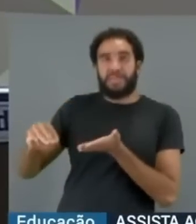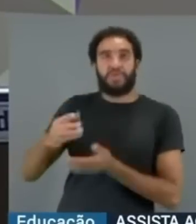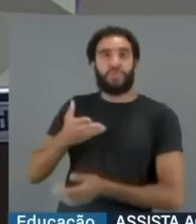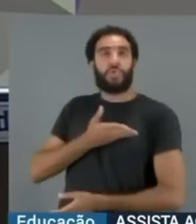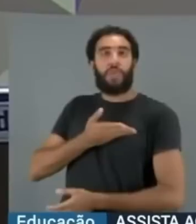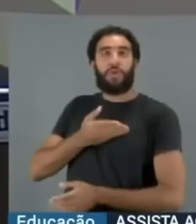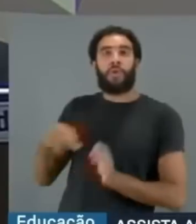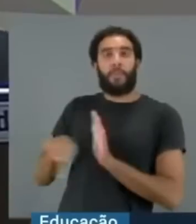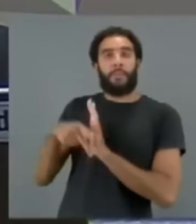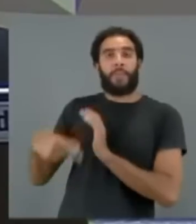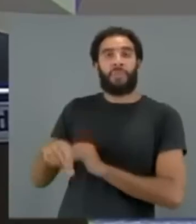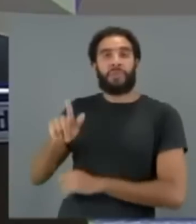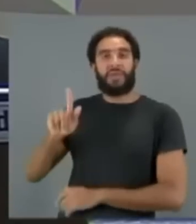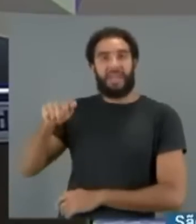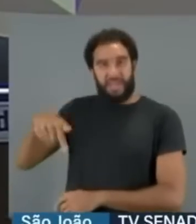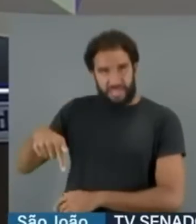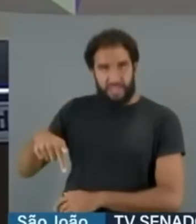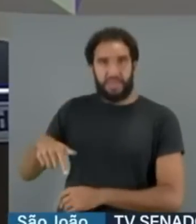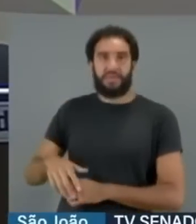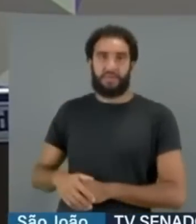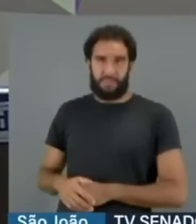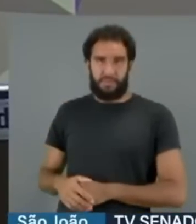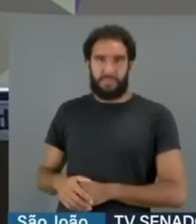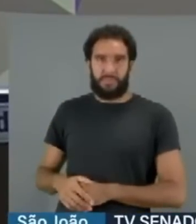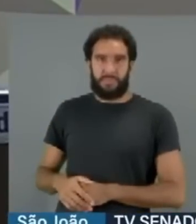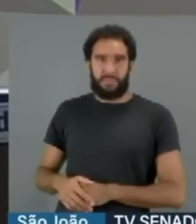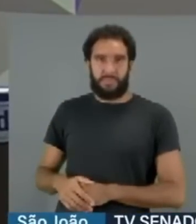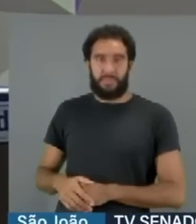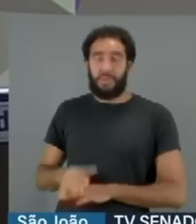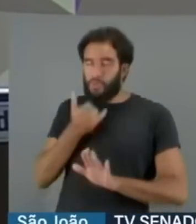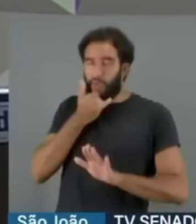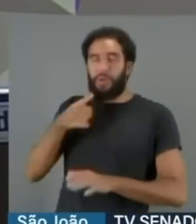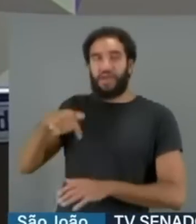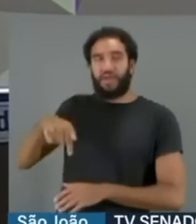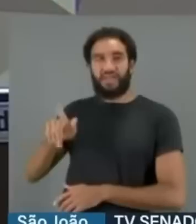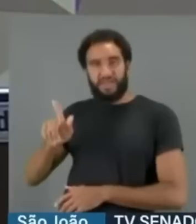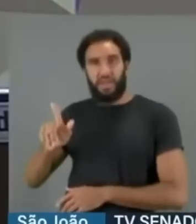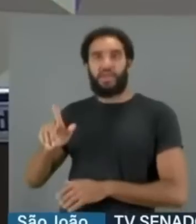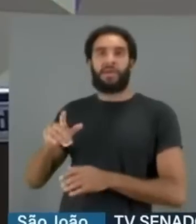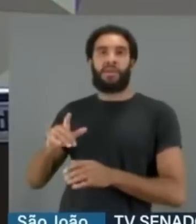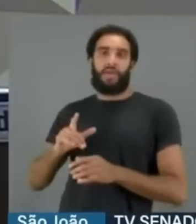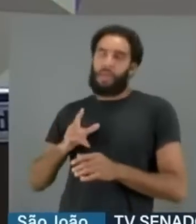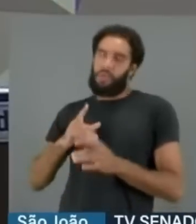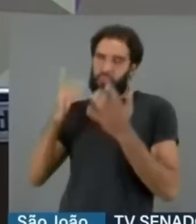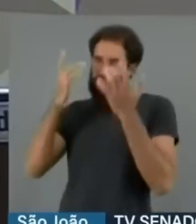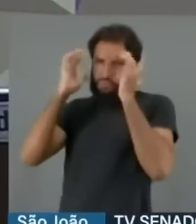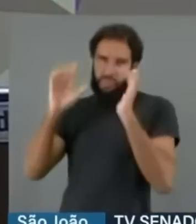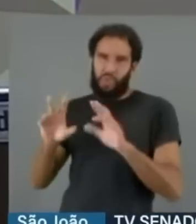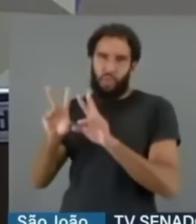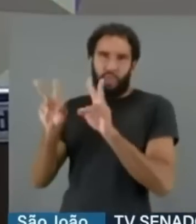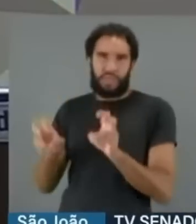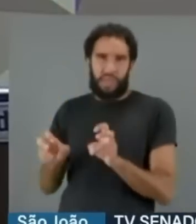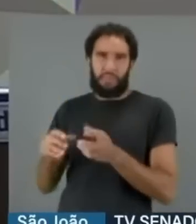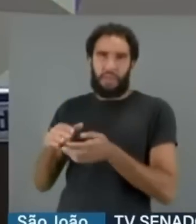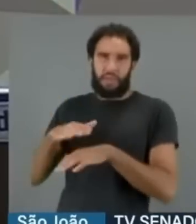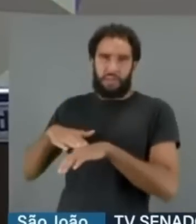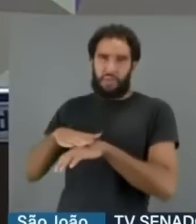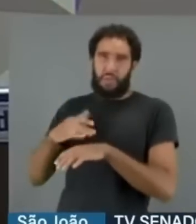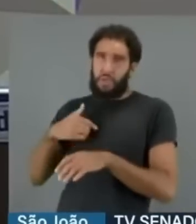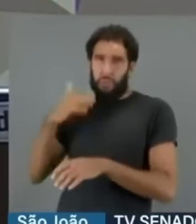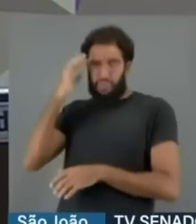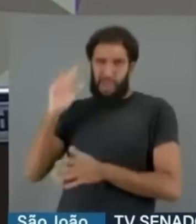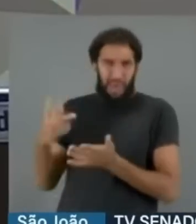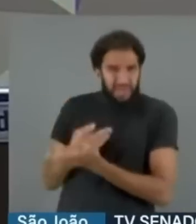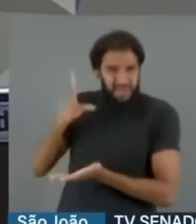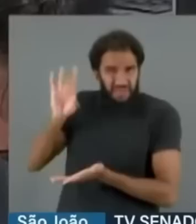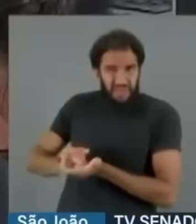QG. Eu recebi essa mensagem e repassei para o Cid. O senhor não sabe o conteúdo dessa conversa? Não sei o conteúdo dessa conversa. Não sei nem se ela aconteceu verídico.